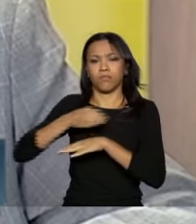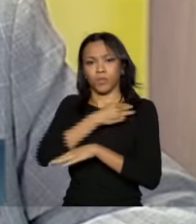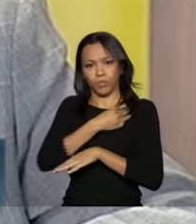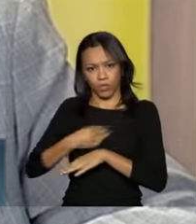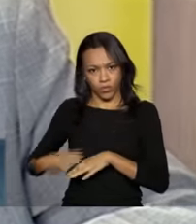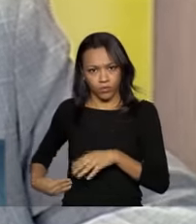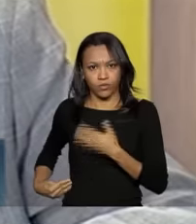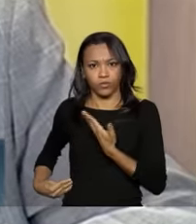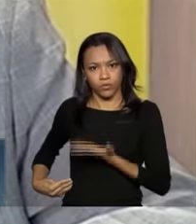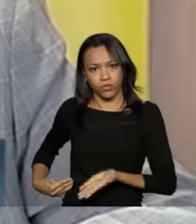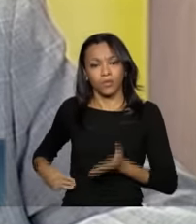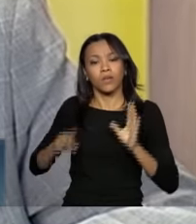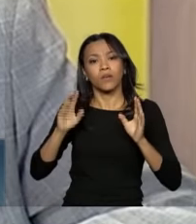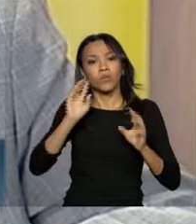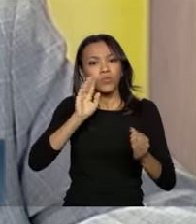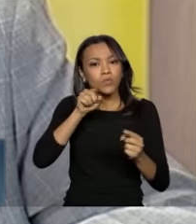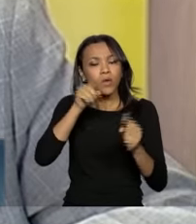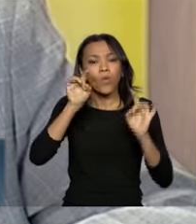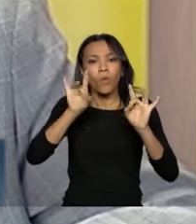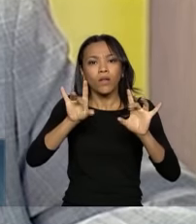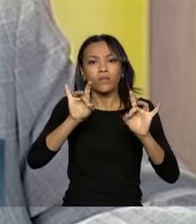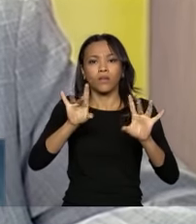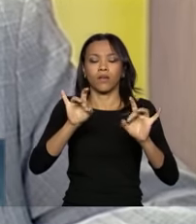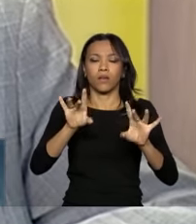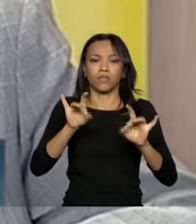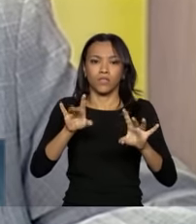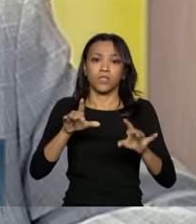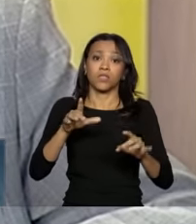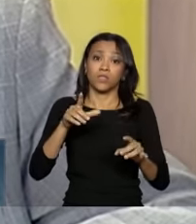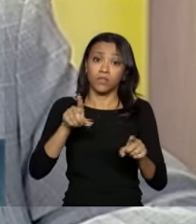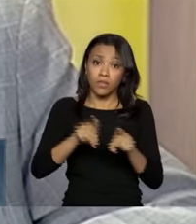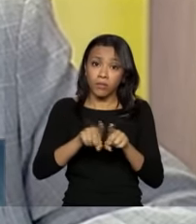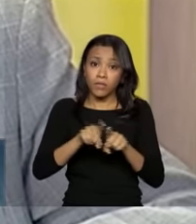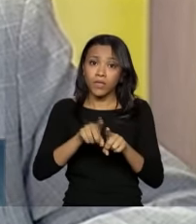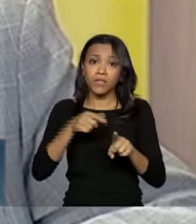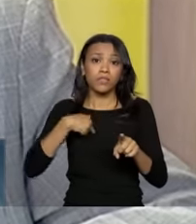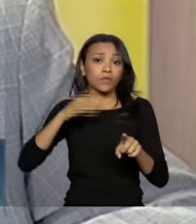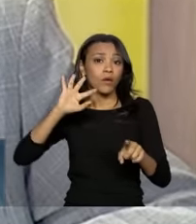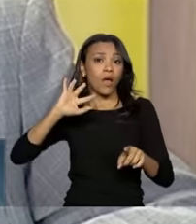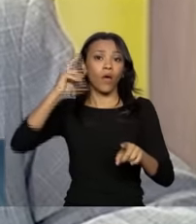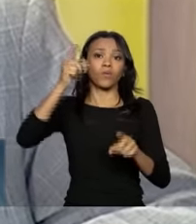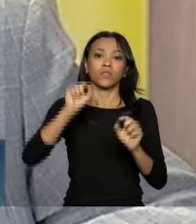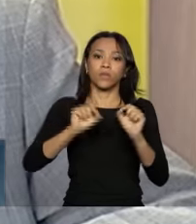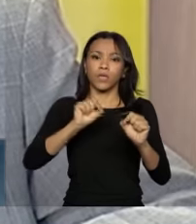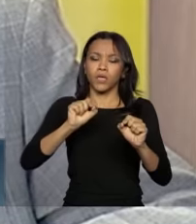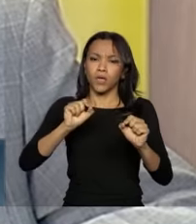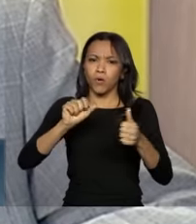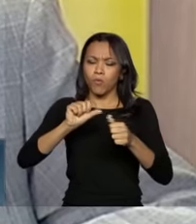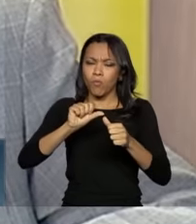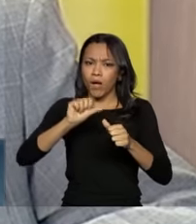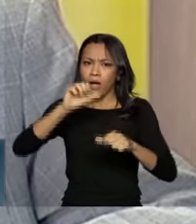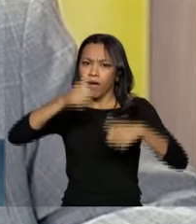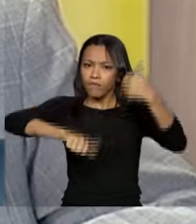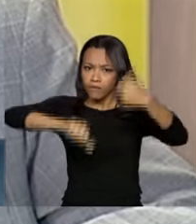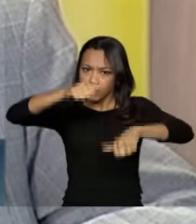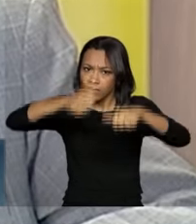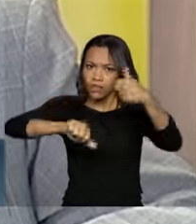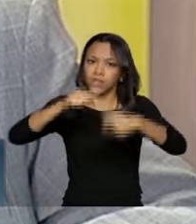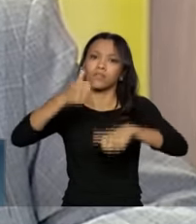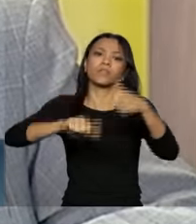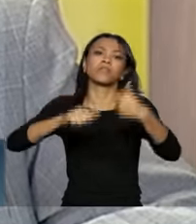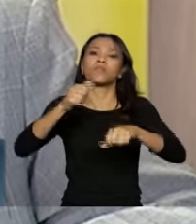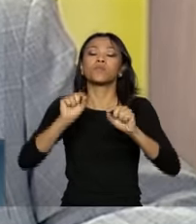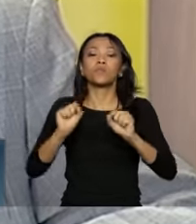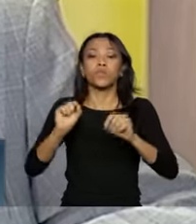qualidade, isso determinou também uma revisão no instrumento de avaliação